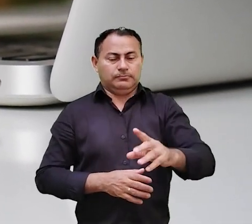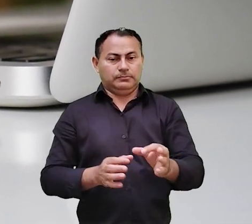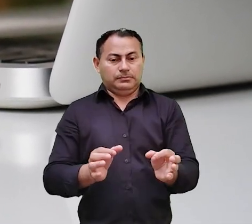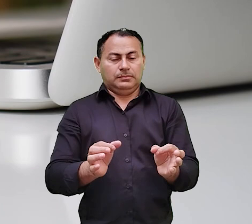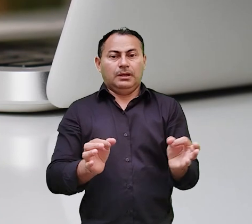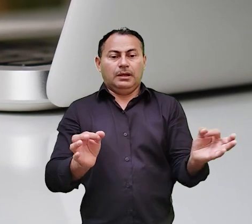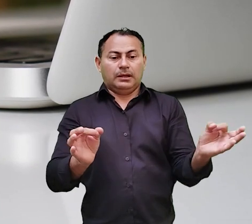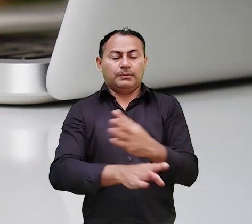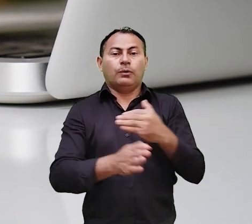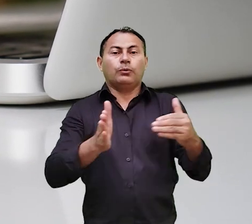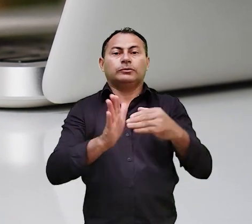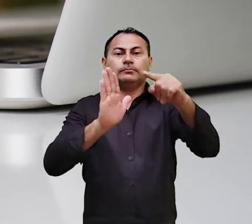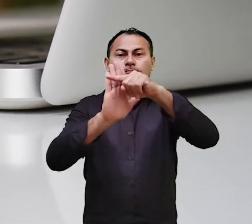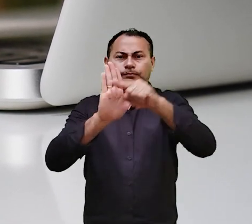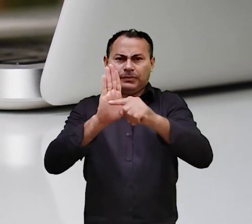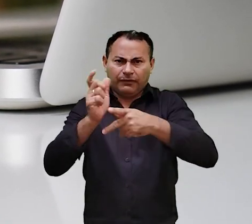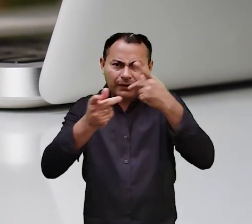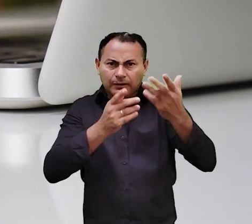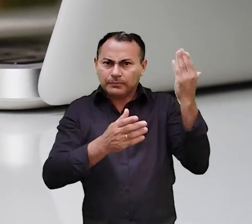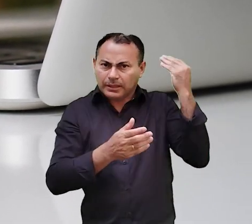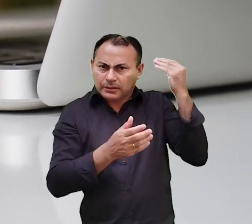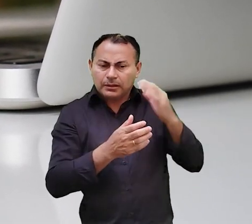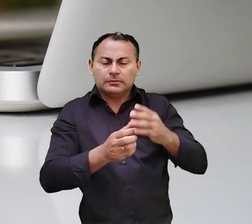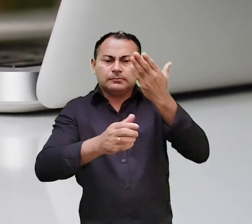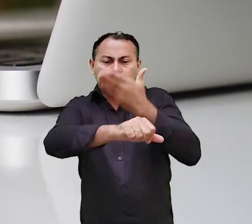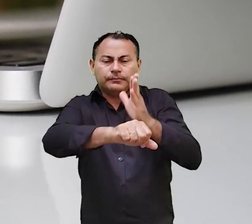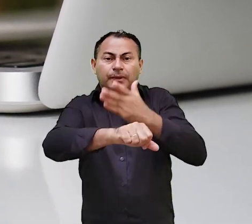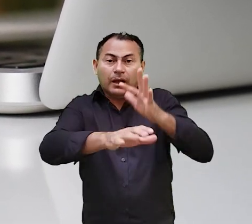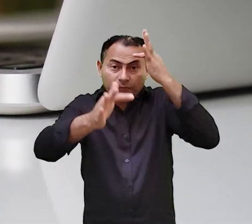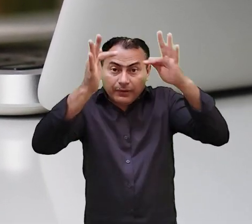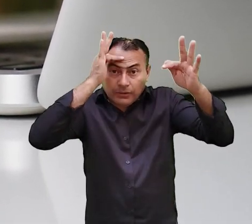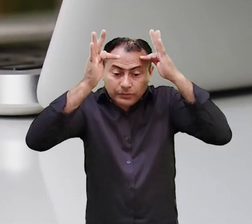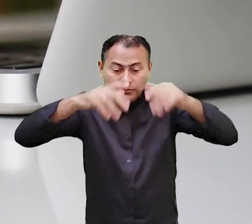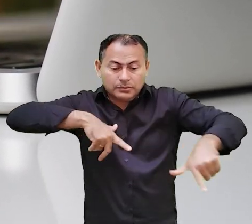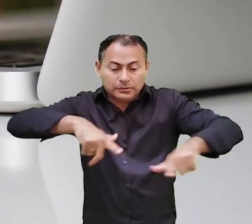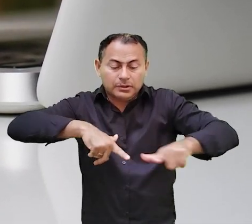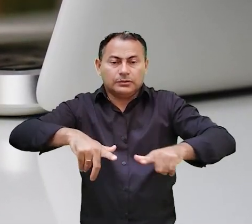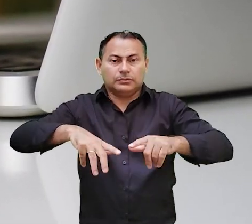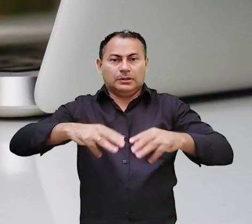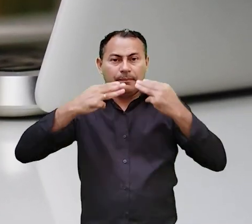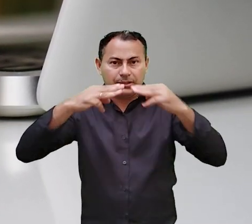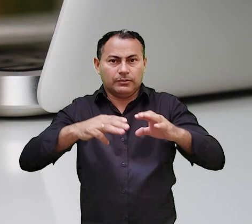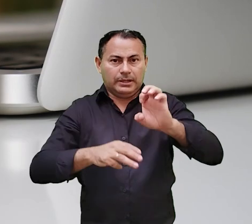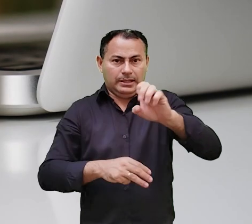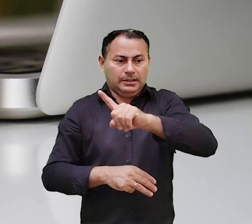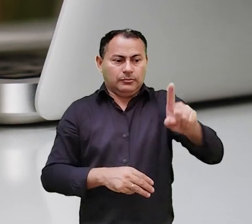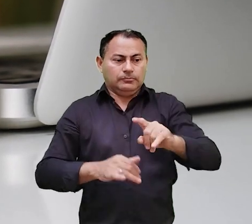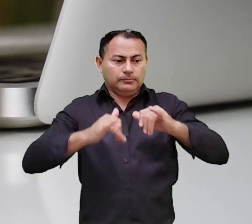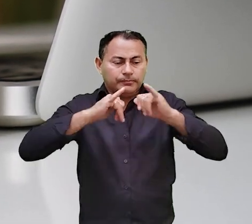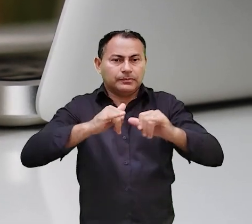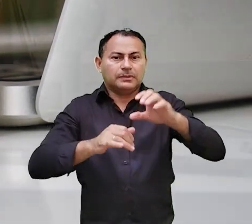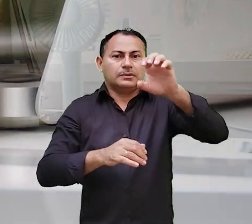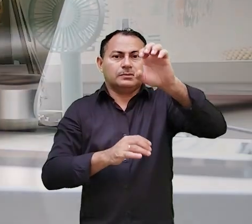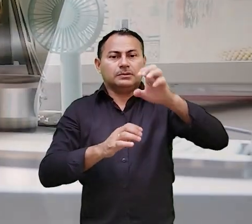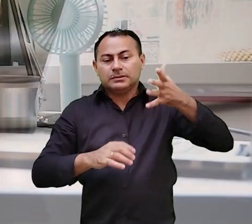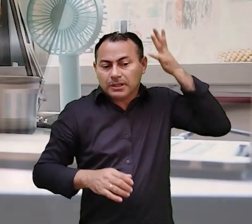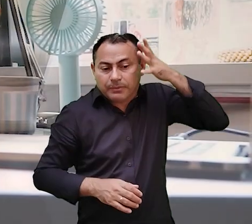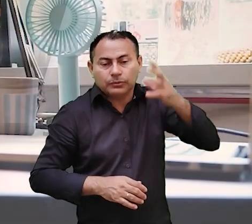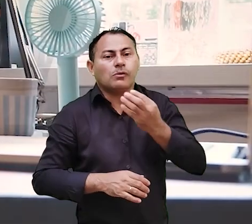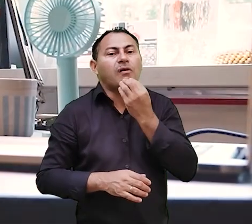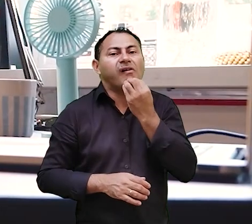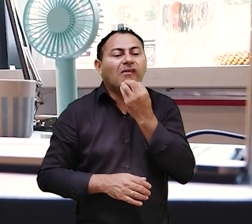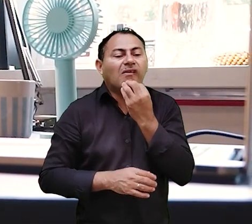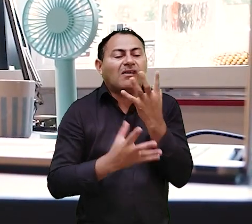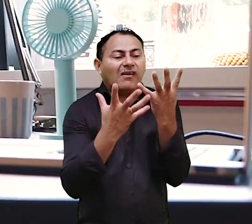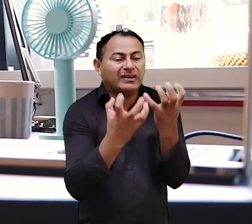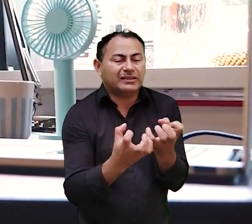Ezequiel. Terminamos o último programa falando sobre as aplicações da filosofia do ministério de Ezequiel, quando ele pregou seu sermão